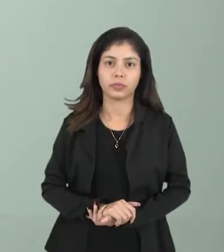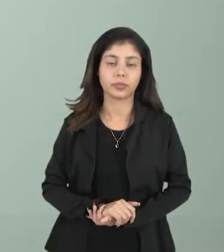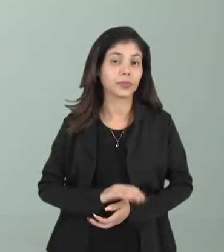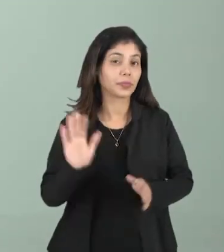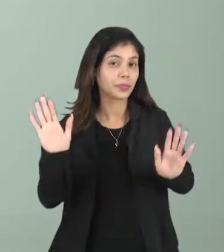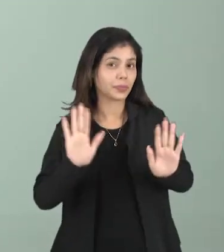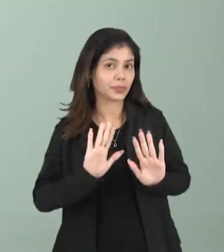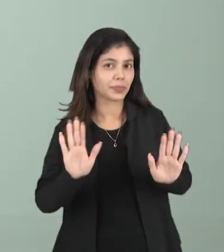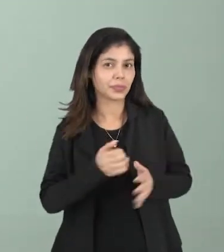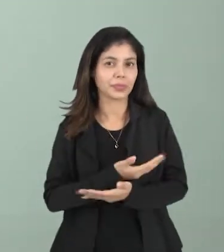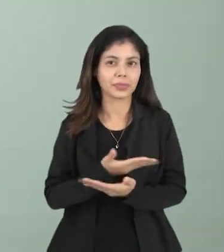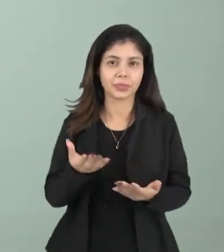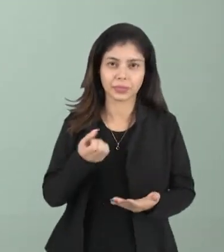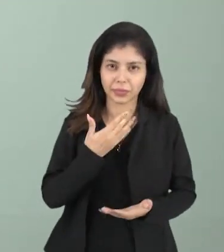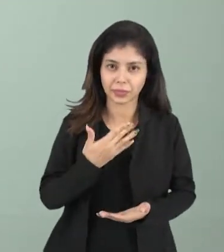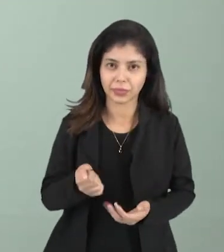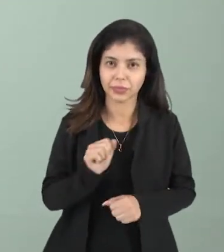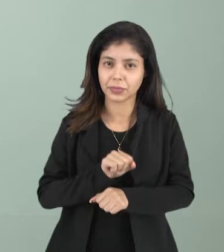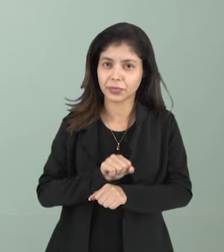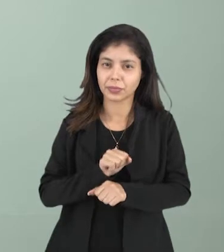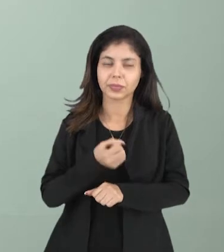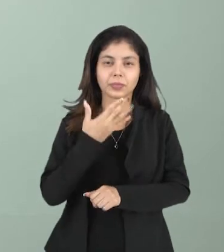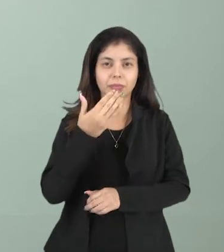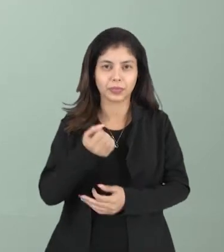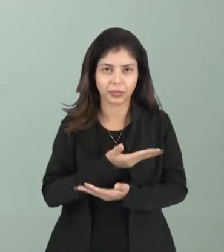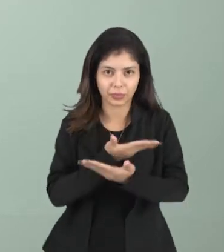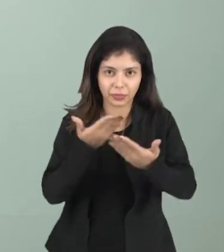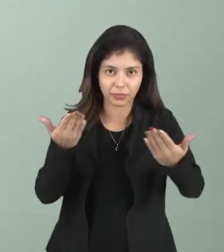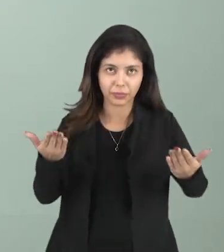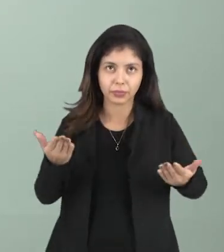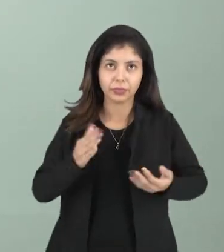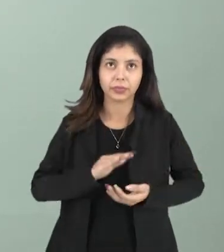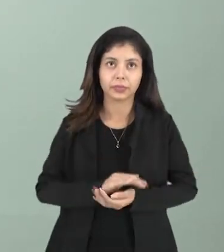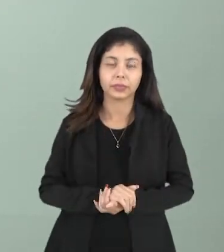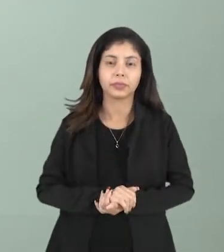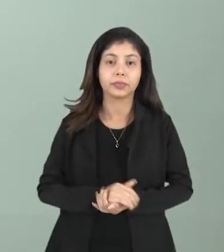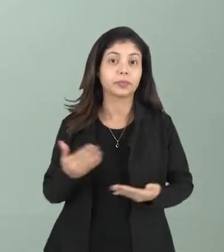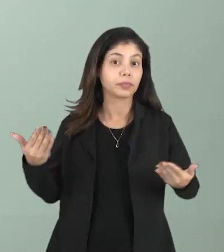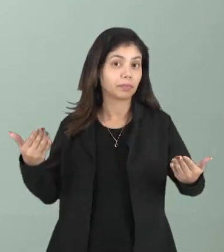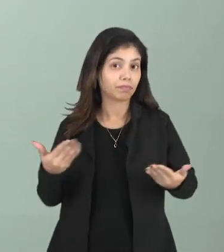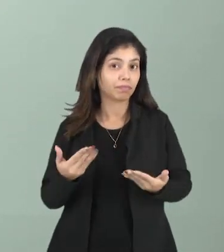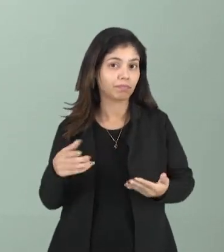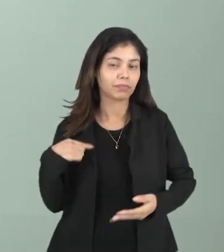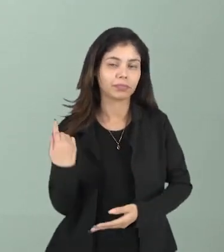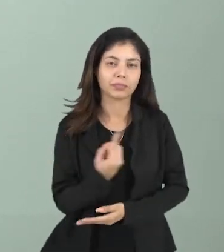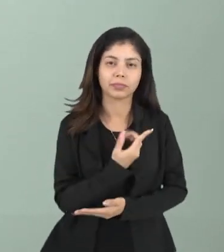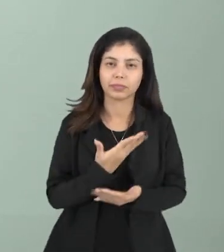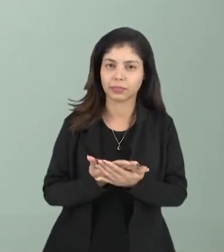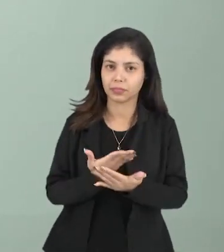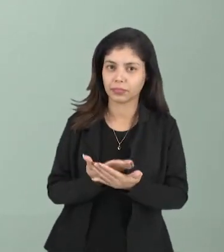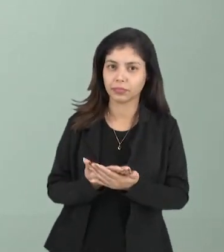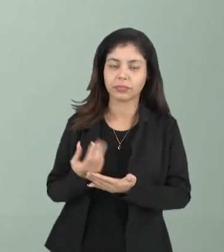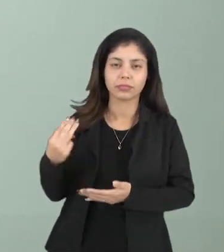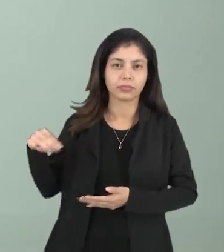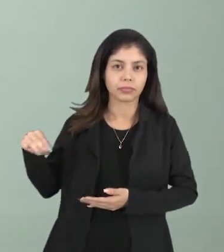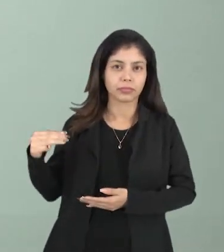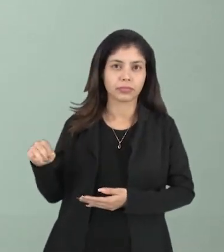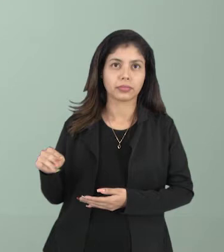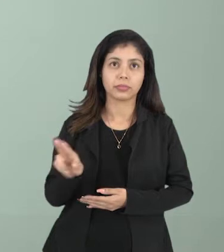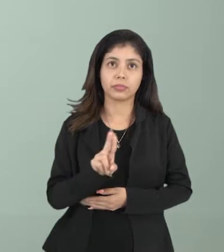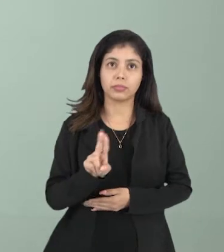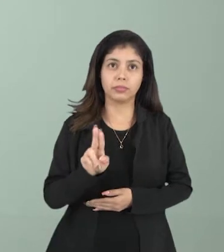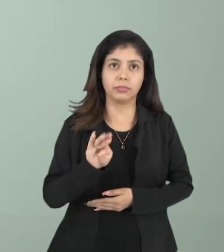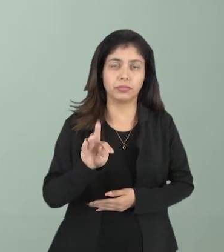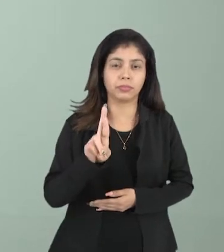o Olá pessoal tudo bem Eu espero que esteja tudo bem com vocês hoje é mais uma aula de matemática eu não me